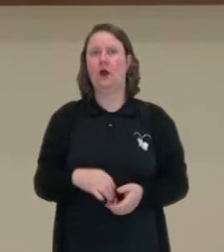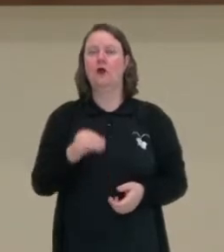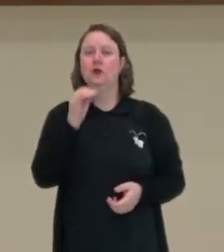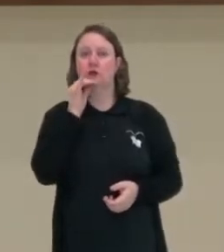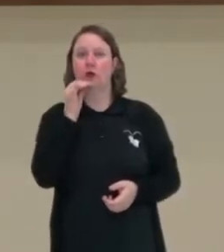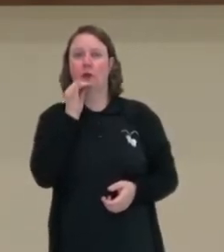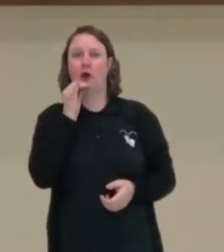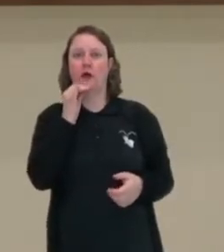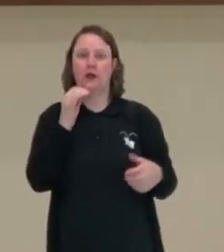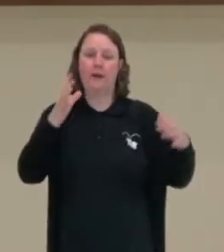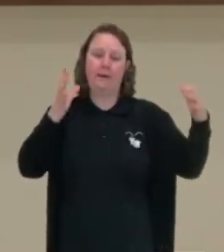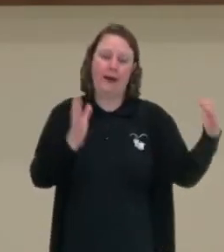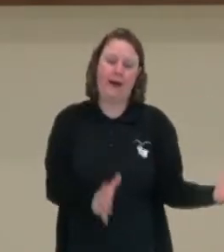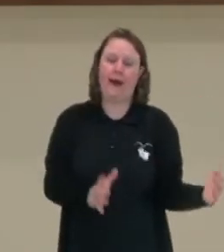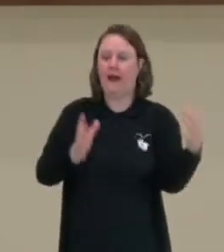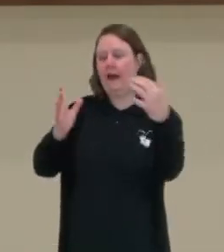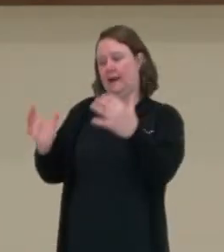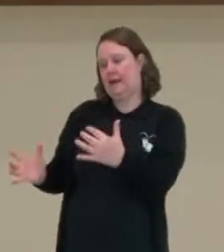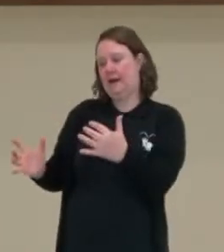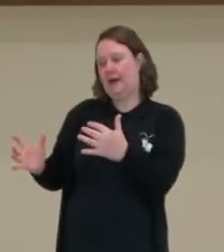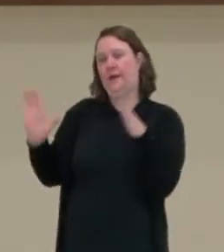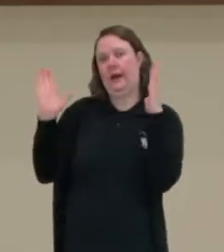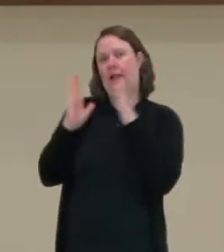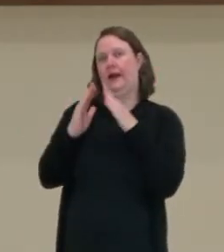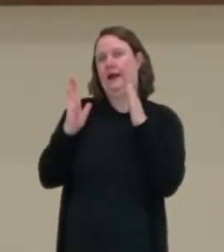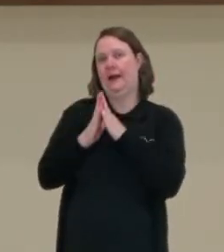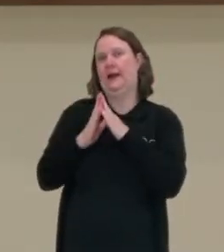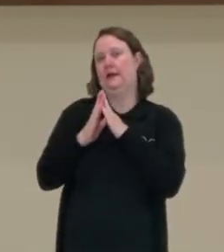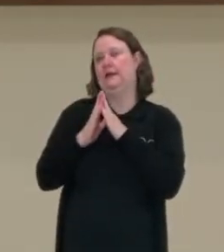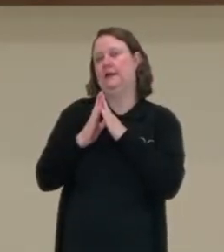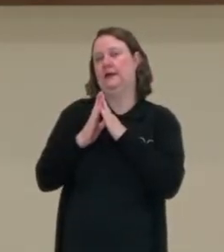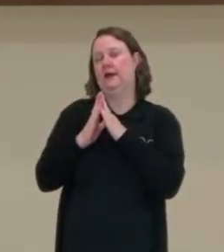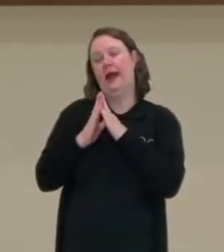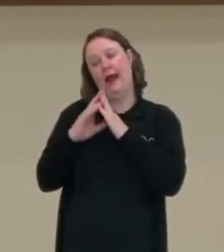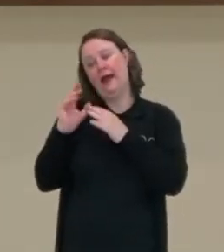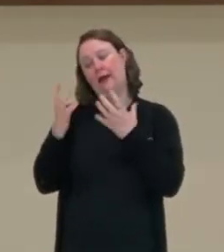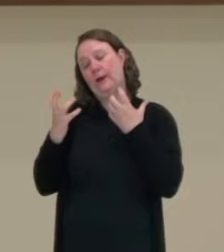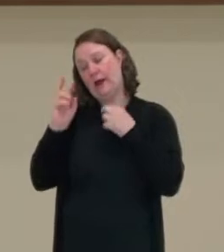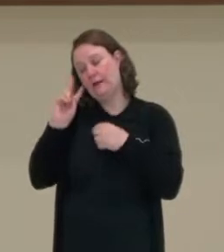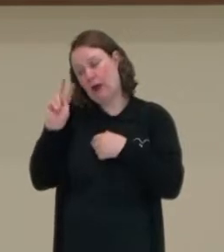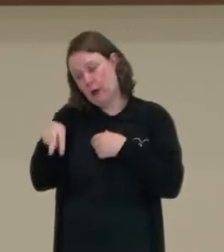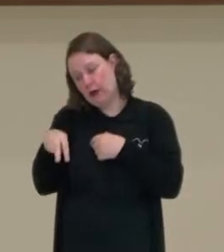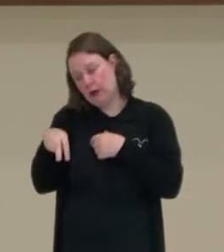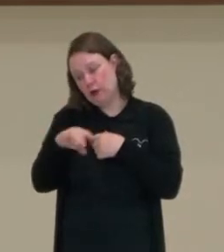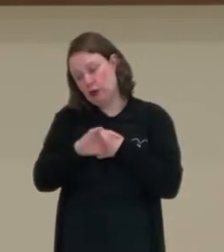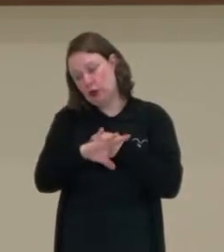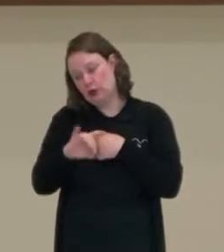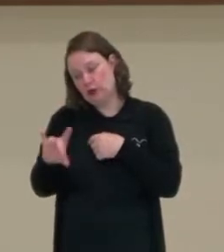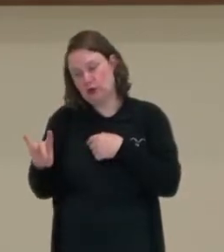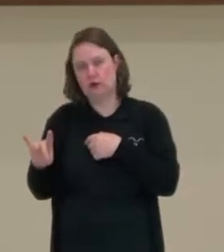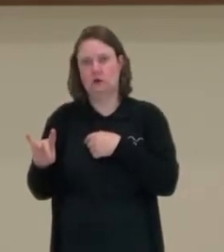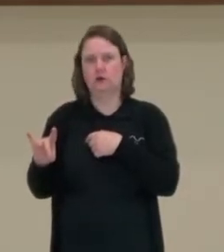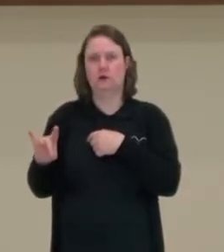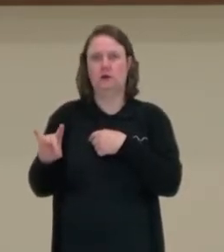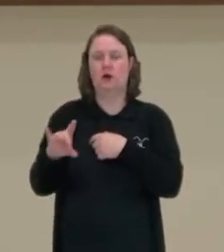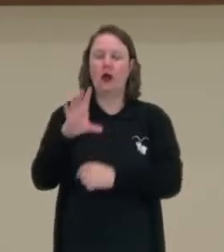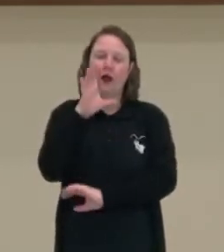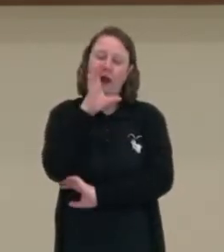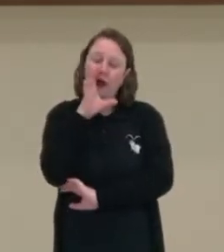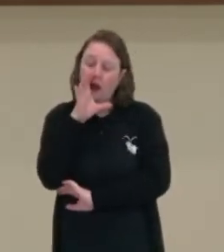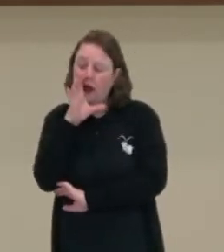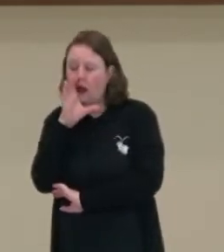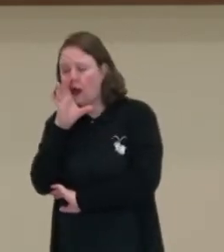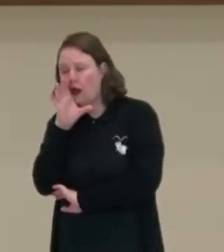mostrei, você não pode pegar ele e levar para sua casa para deixar lá como forma de contemplar o belo